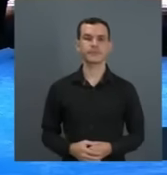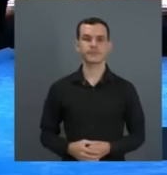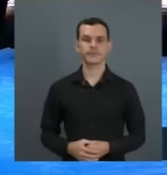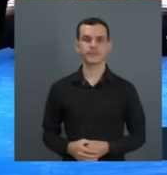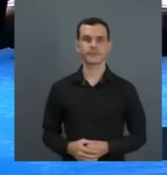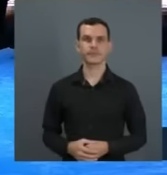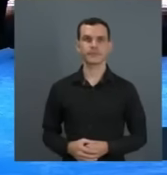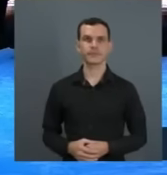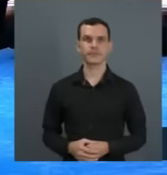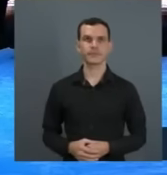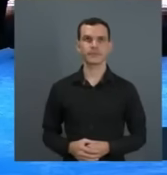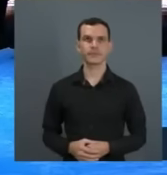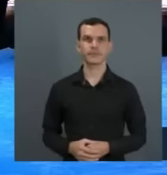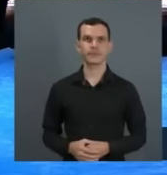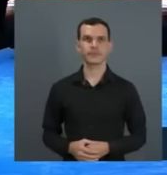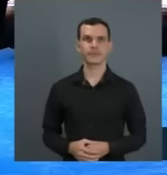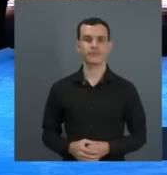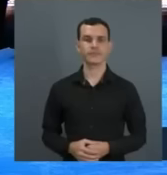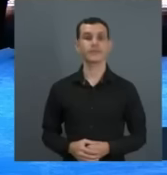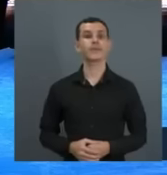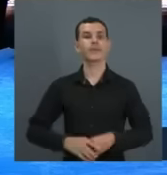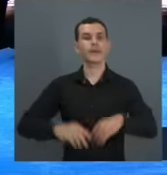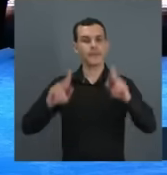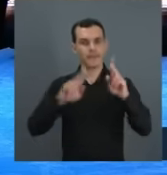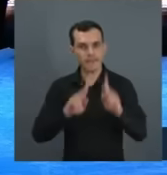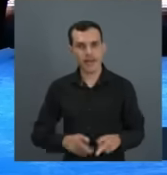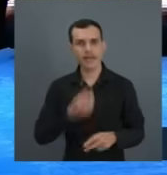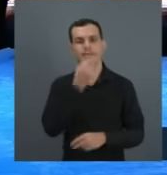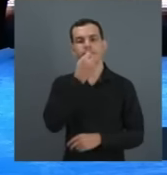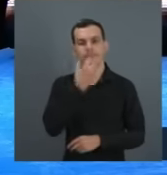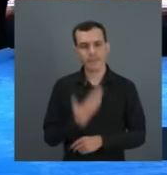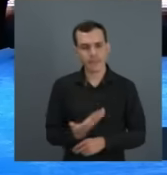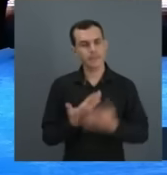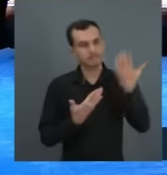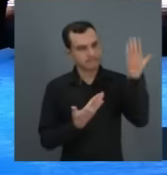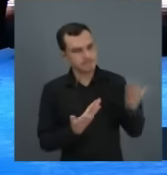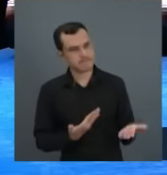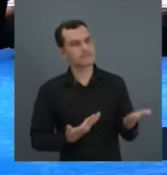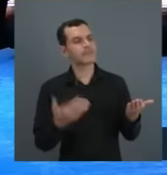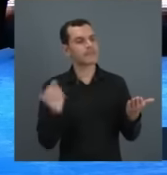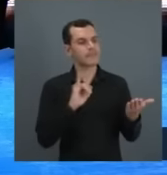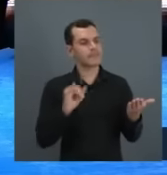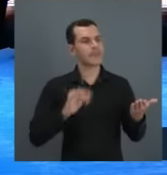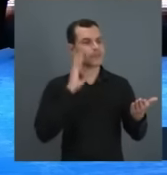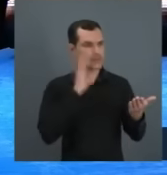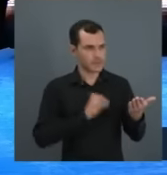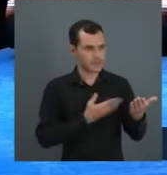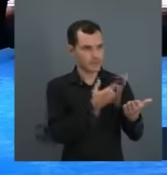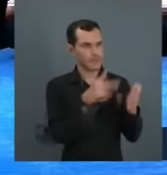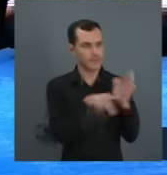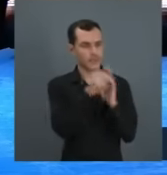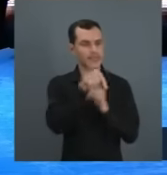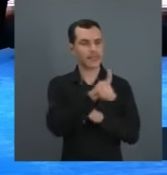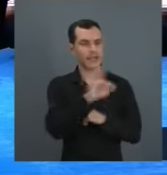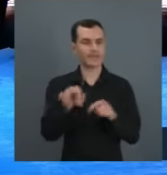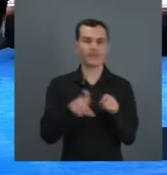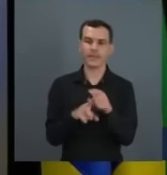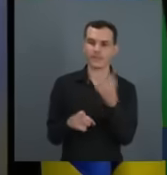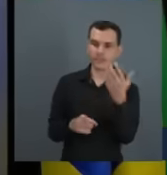Obrigado, meu. Paz e bem, meu querido irmão, senador Isalci Lucas, aqui do Distrito Federal, senador Sérgio